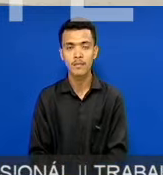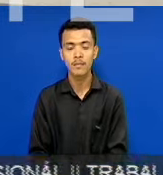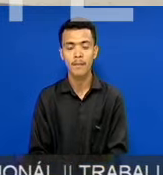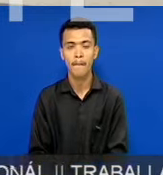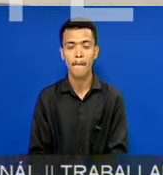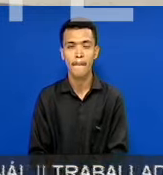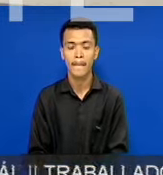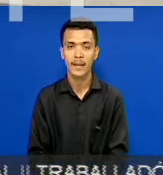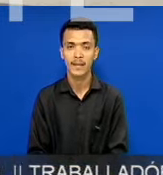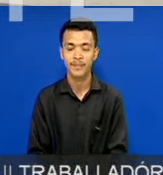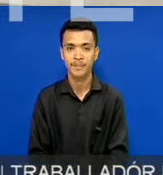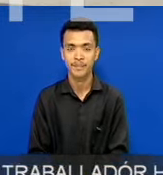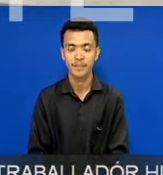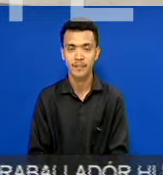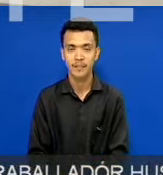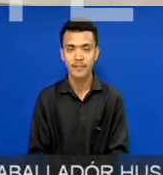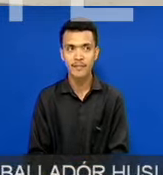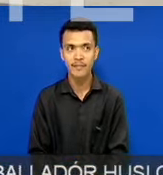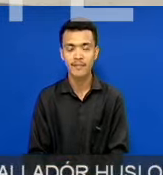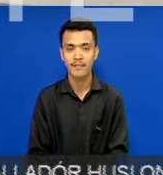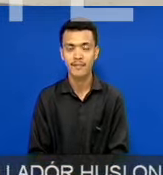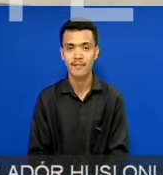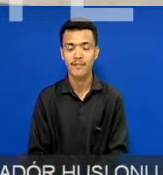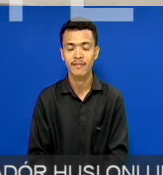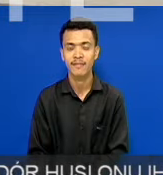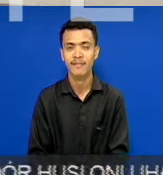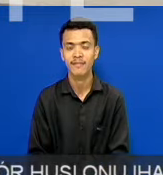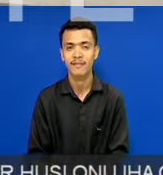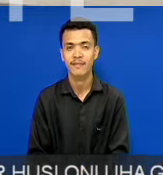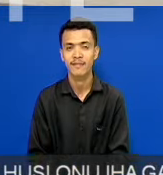ohi husi quartel general Fatu Hadadili hau Manuel